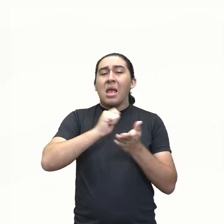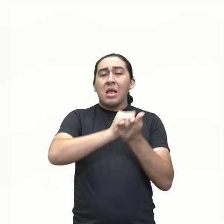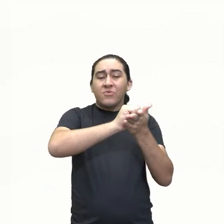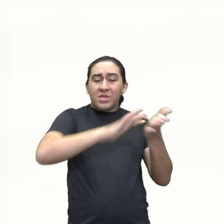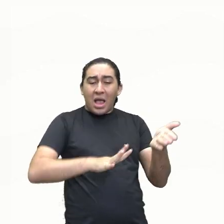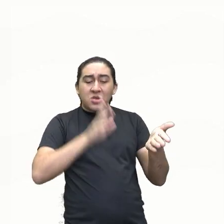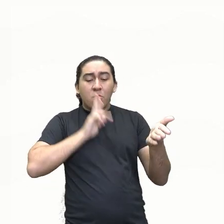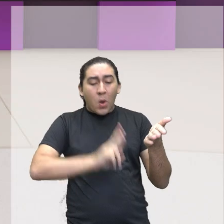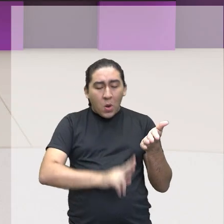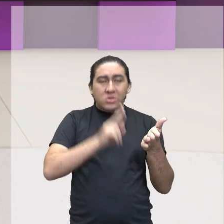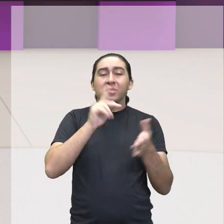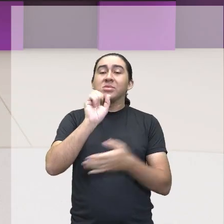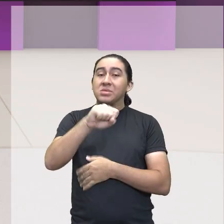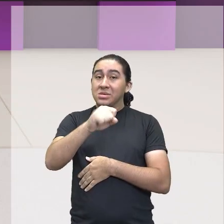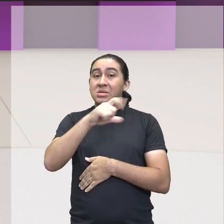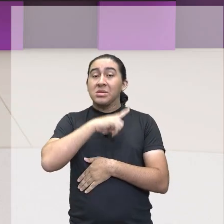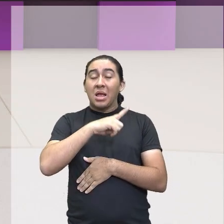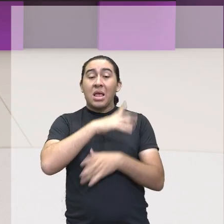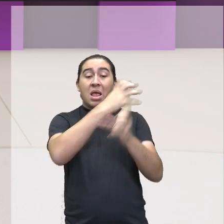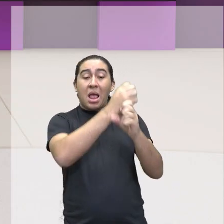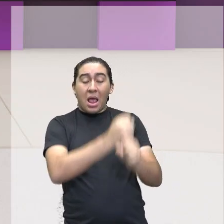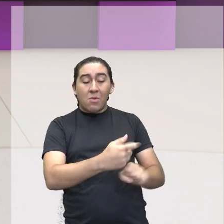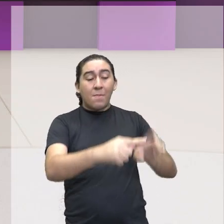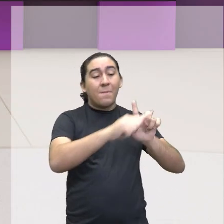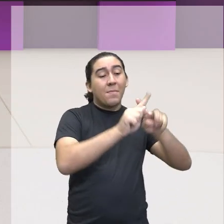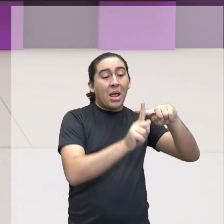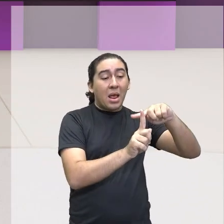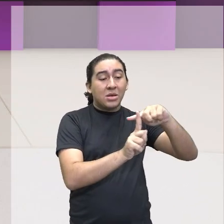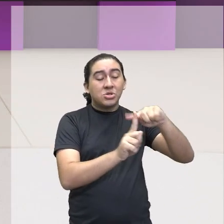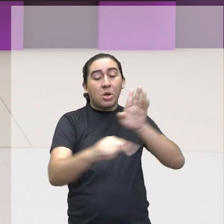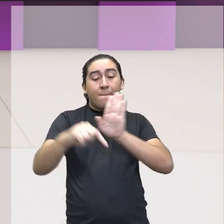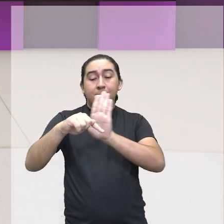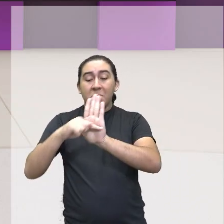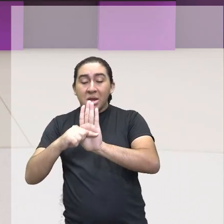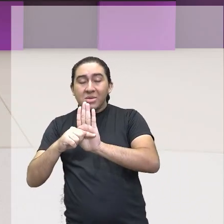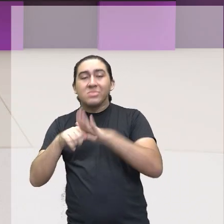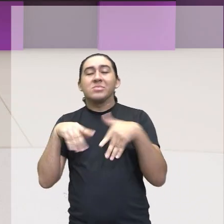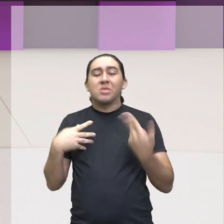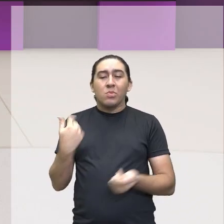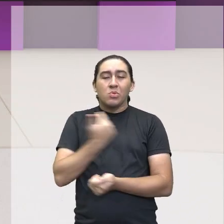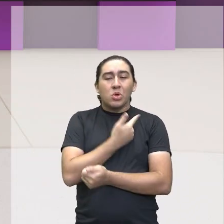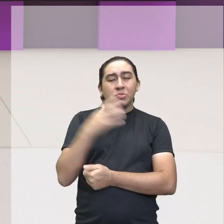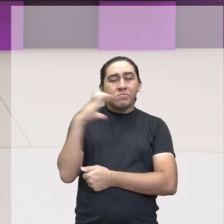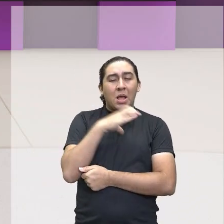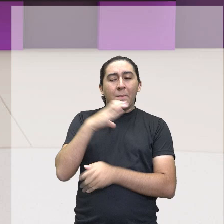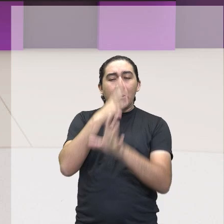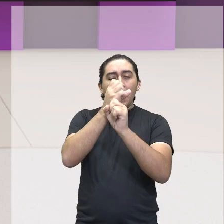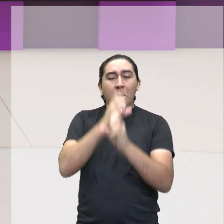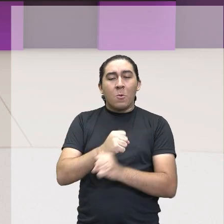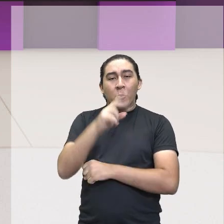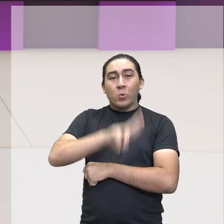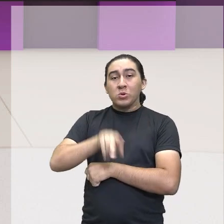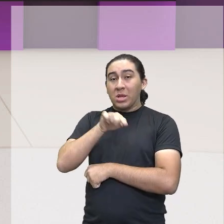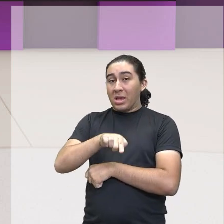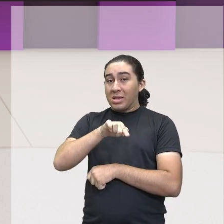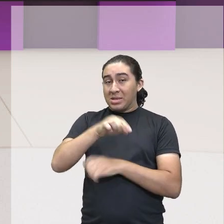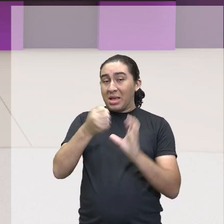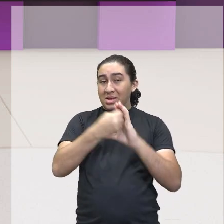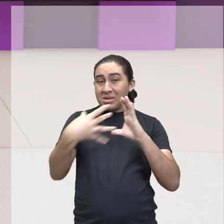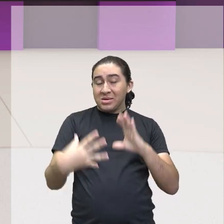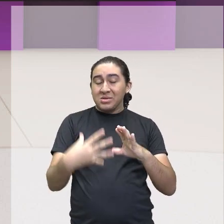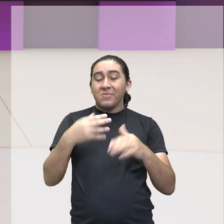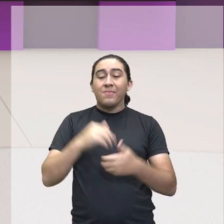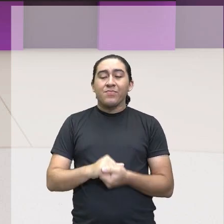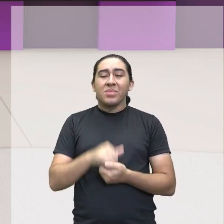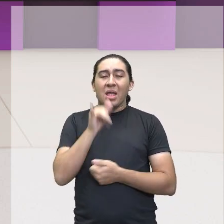ter. Vai ter soma, vai ter subtração. Então, nós vamos agilizar os cálculos com essas propriedades.